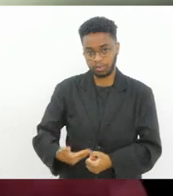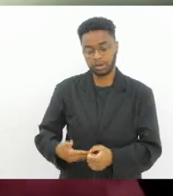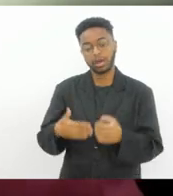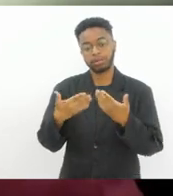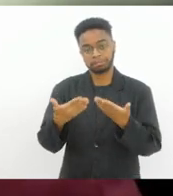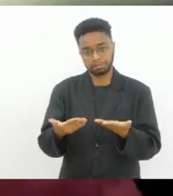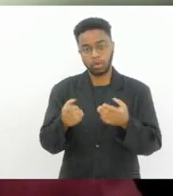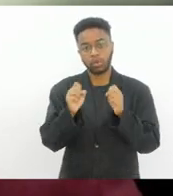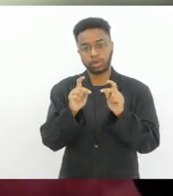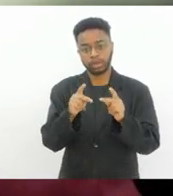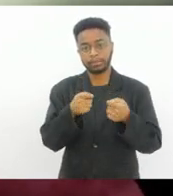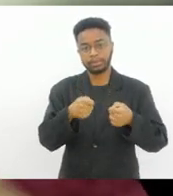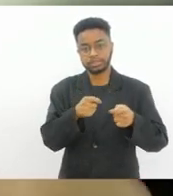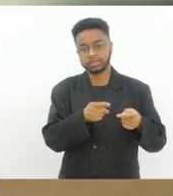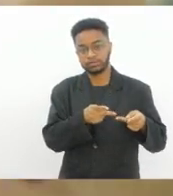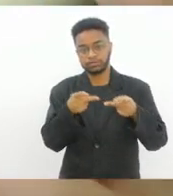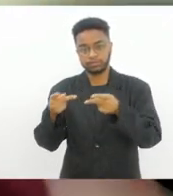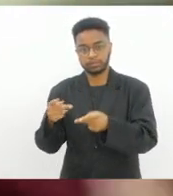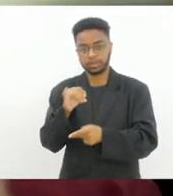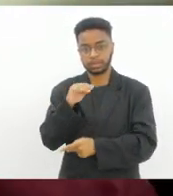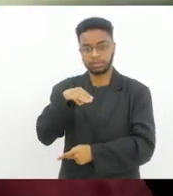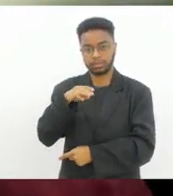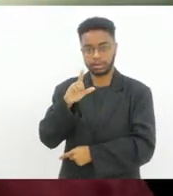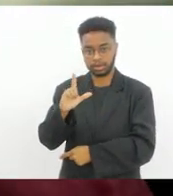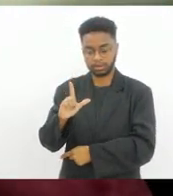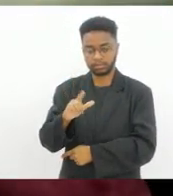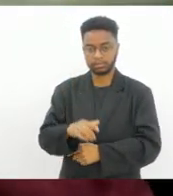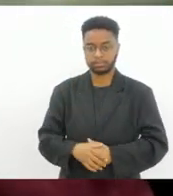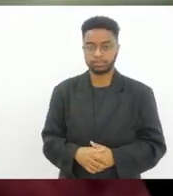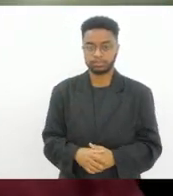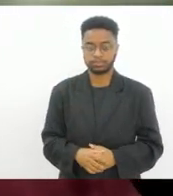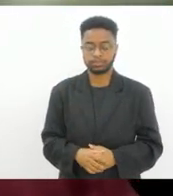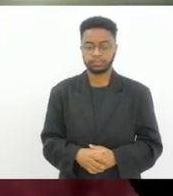a ida ao Instituto Médico Legal talvez seja necessária.